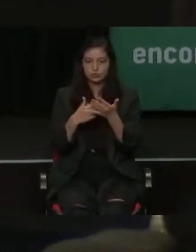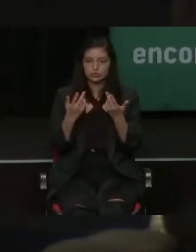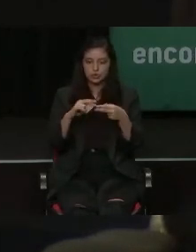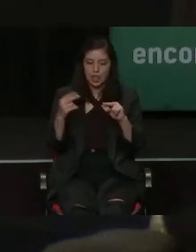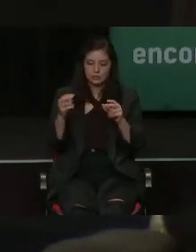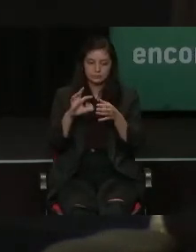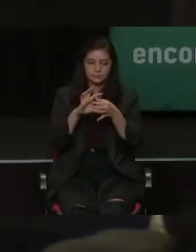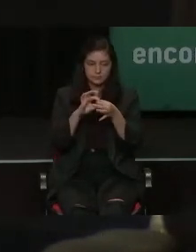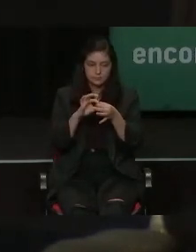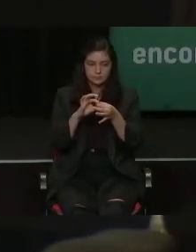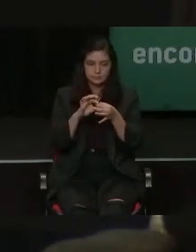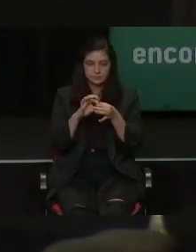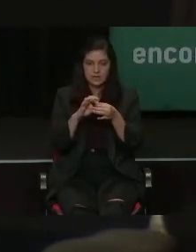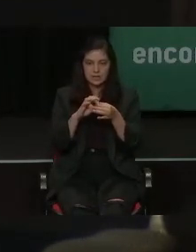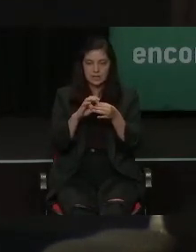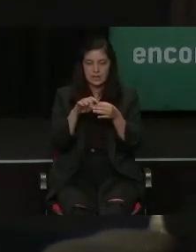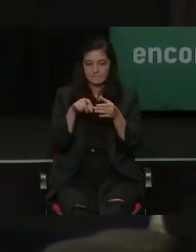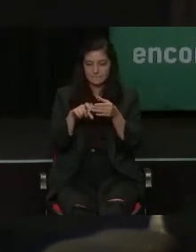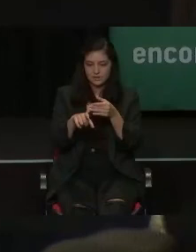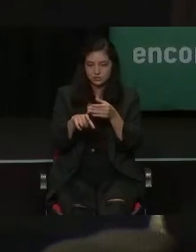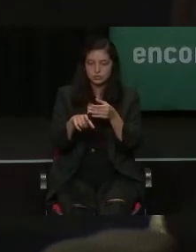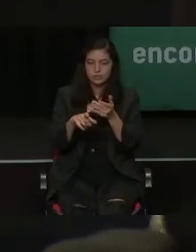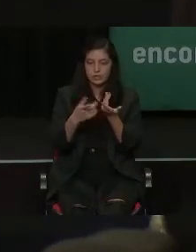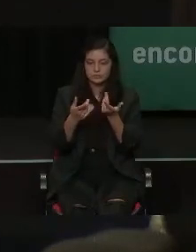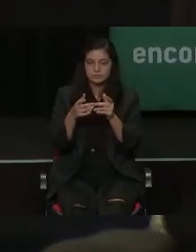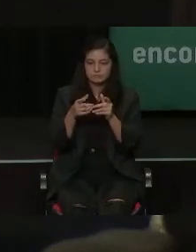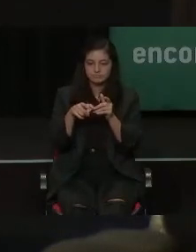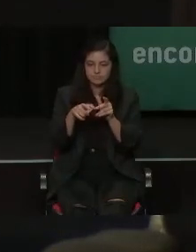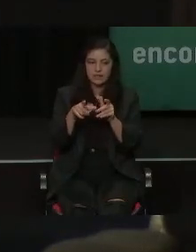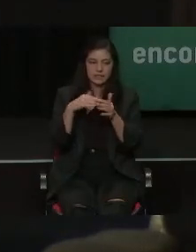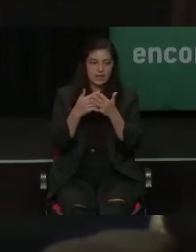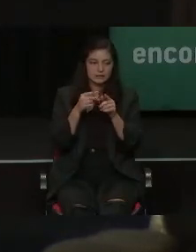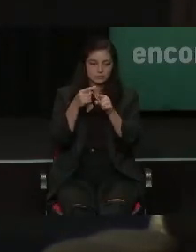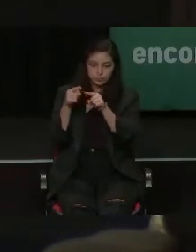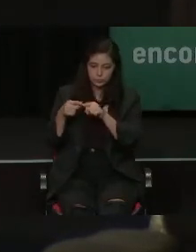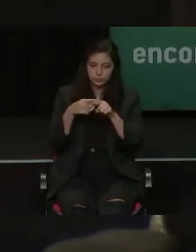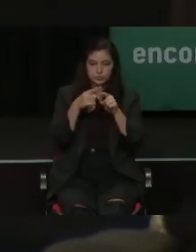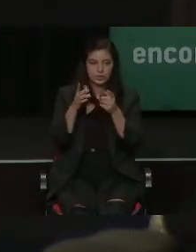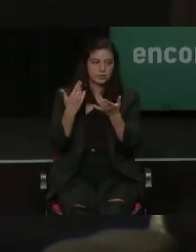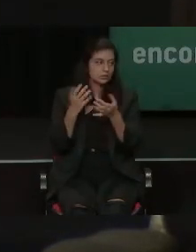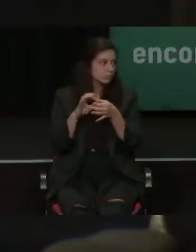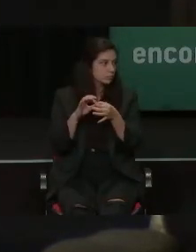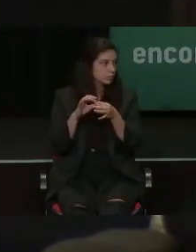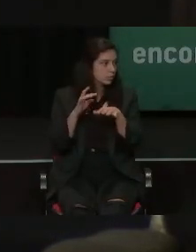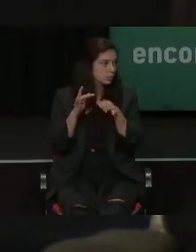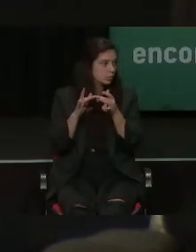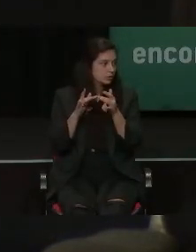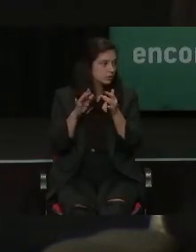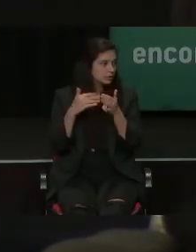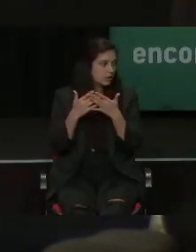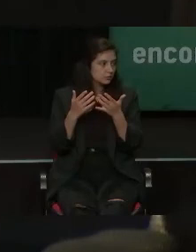relação à bactéria, e sabemos que a bactéria tem variações single nucleotide